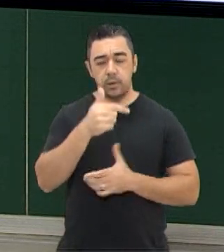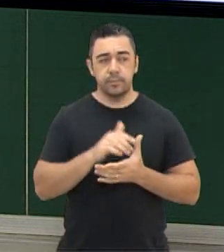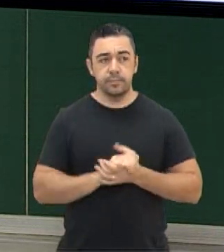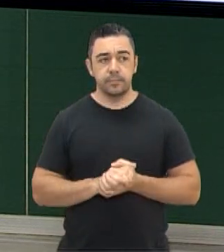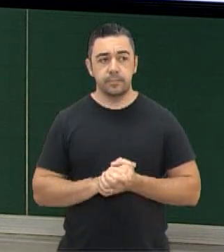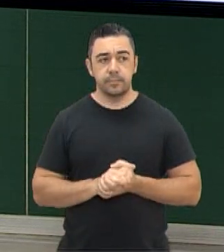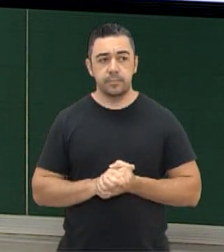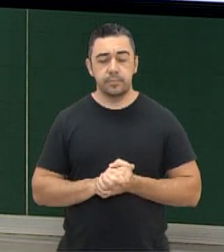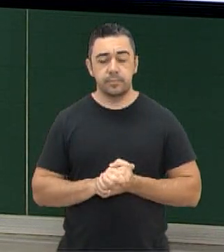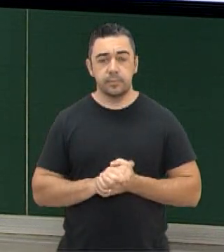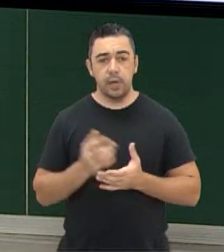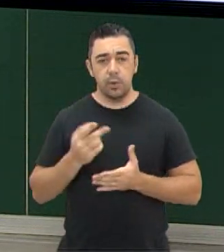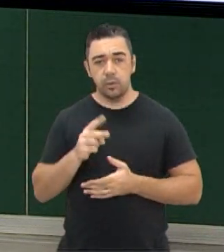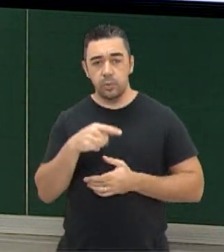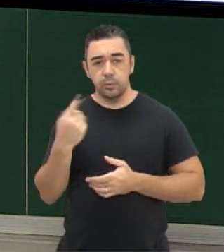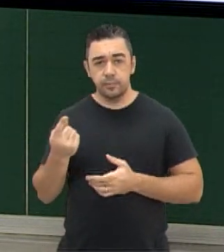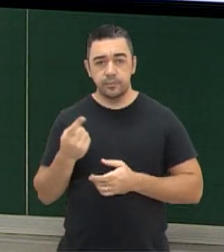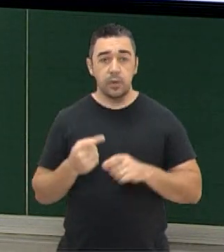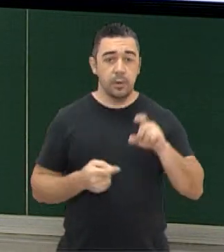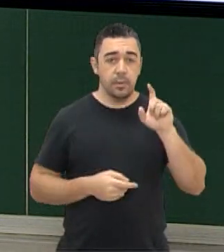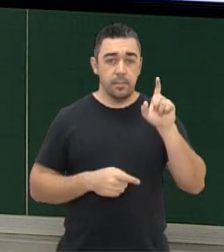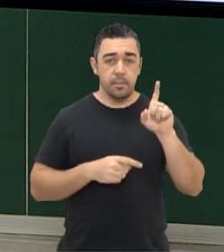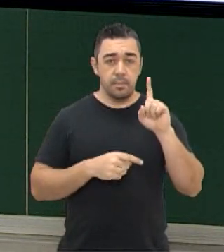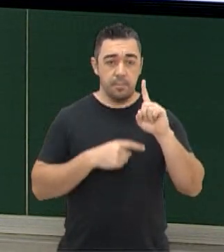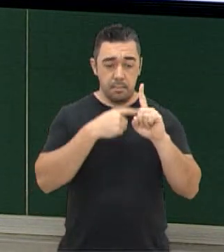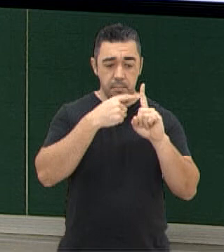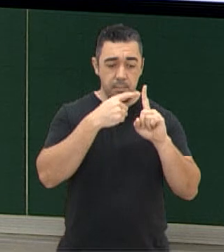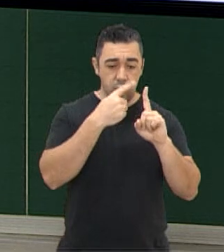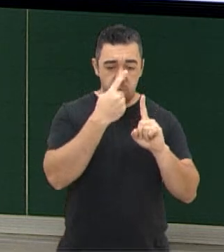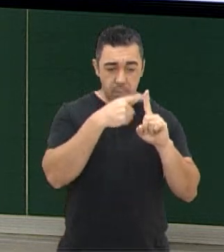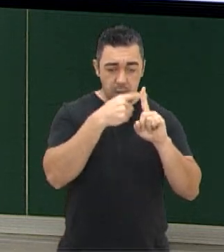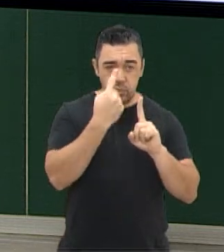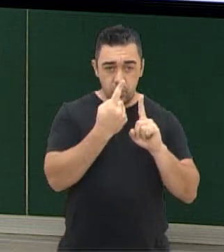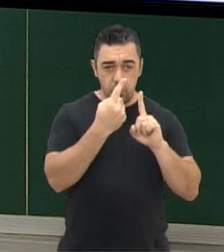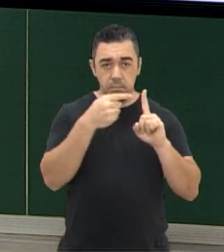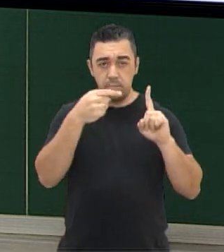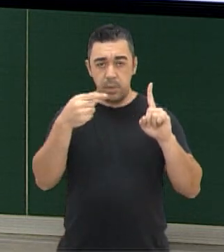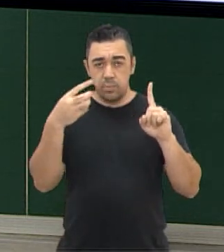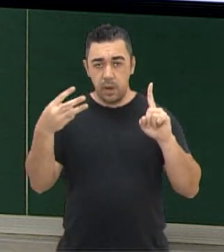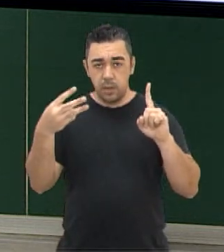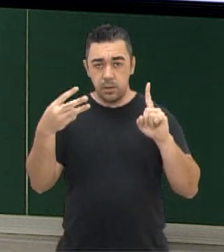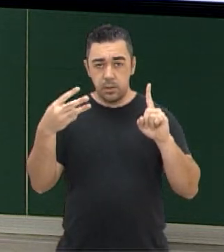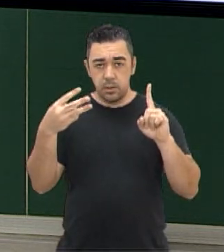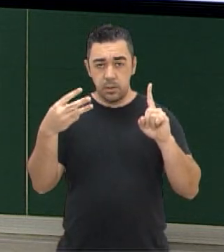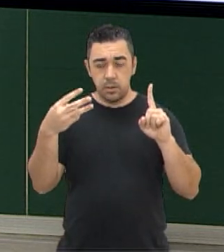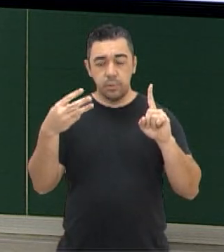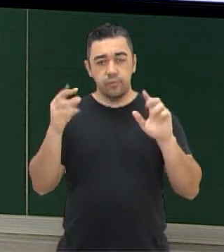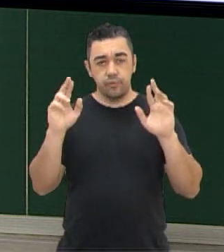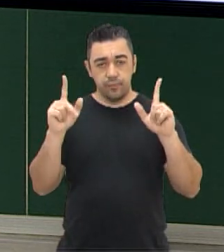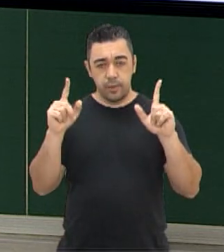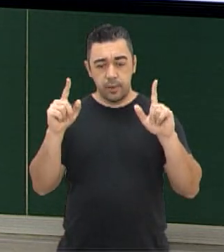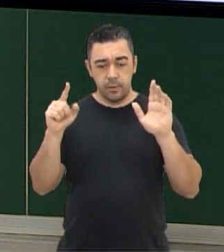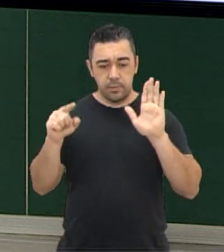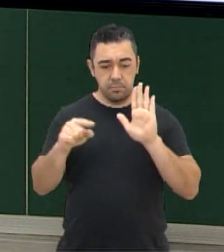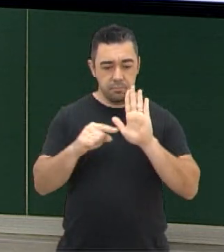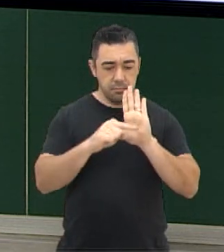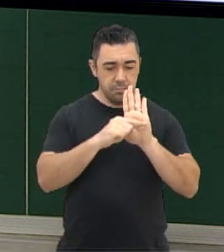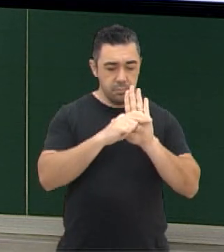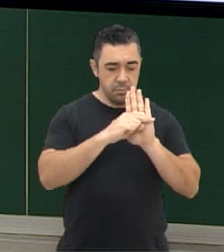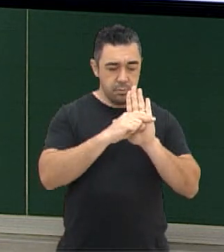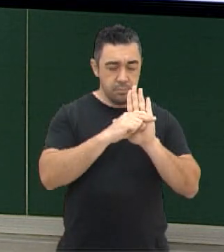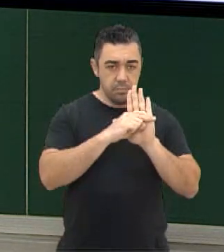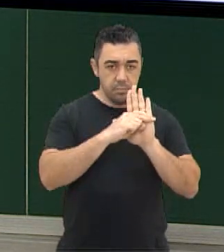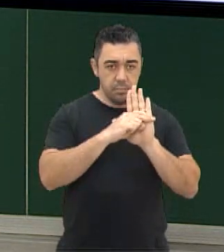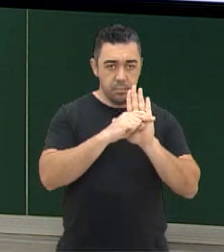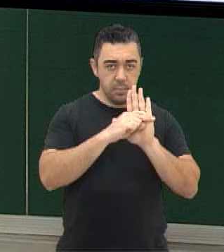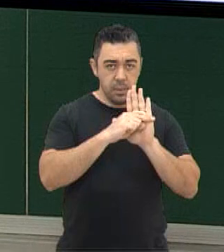quadrado. Vou para o segundo. Mais 1 com menos 3. Regrinha de sinal. Sinais diferentes, subtrai.